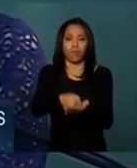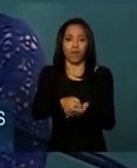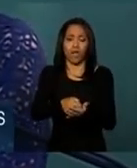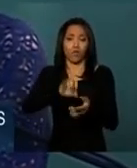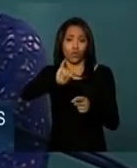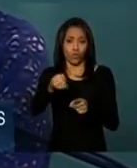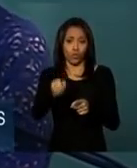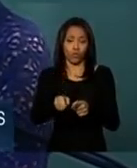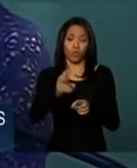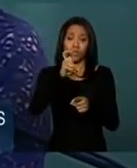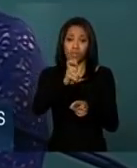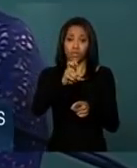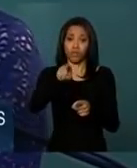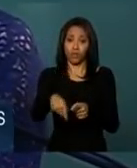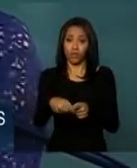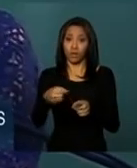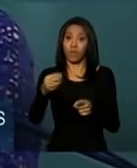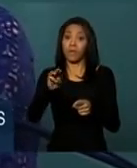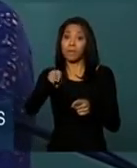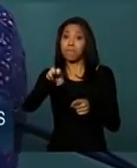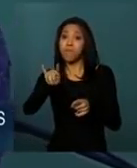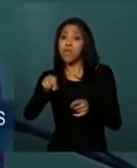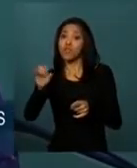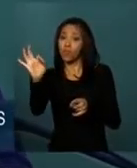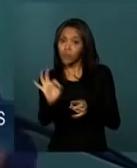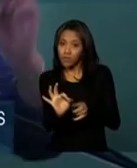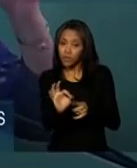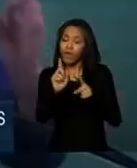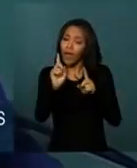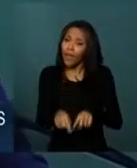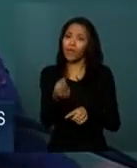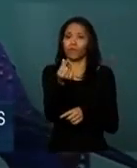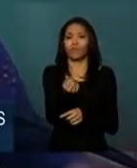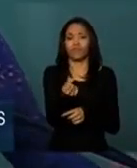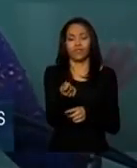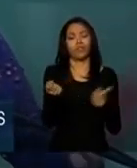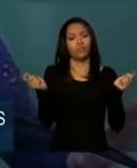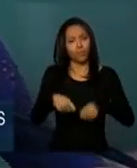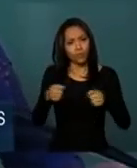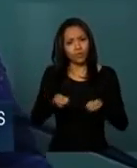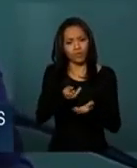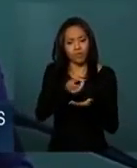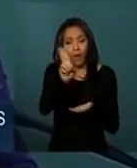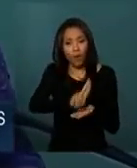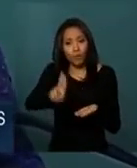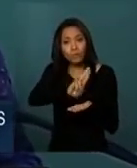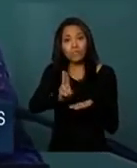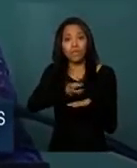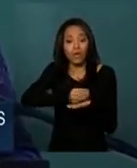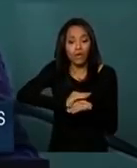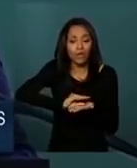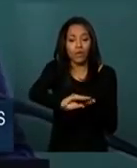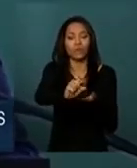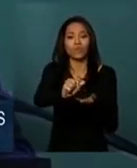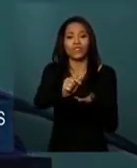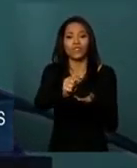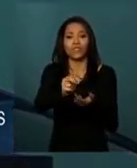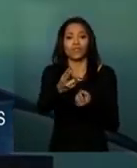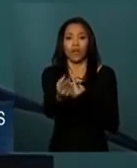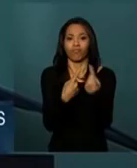5,5%. Portanto, é um dinheiro adequado para financiar a obra de mobilidade, em